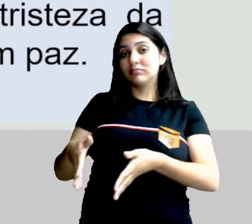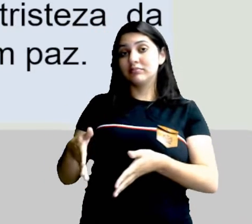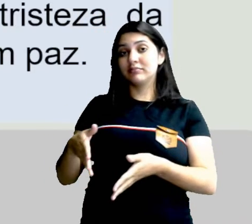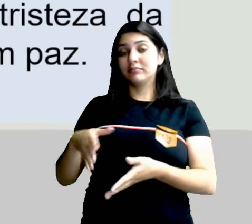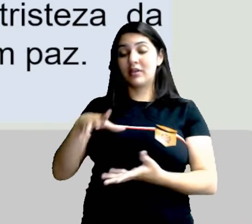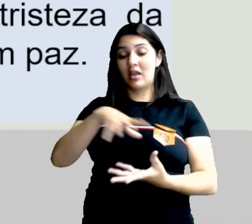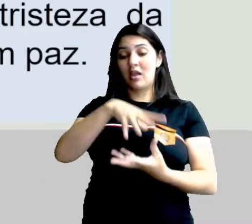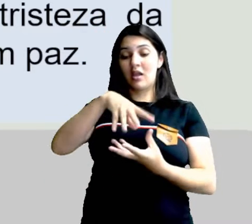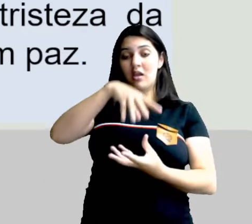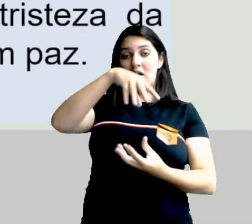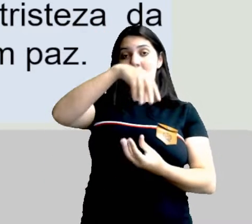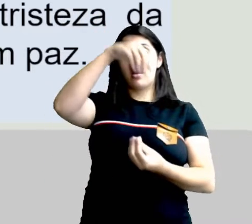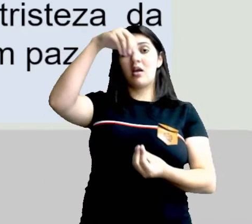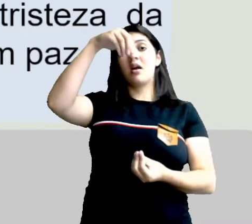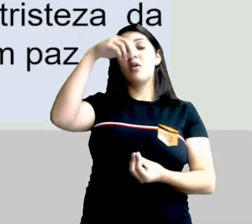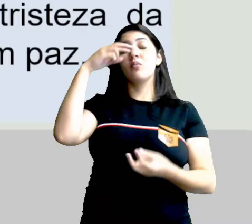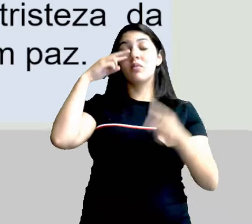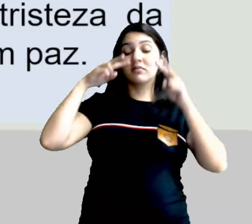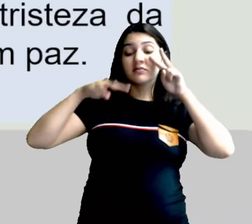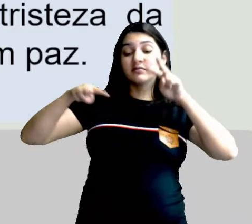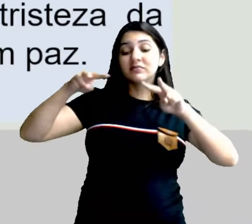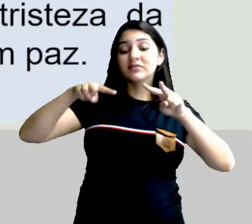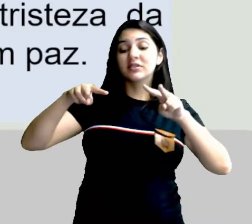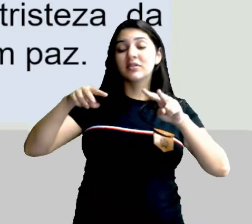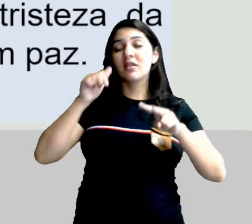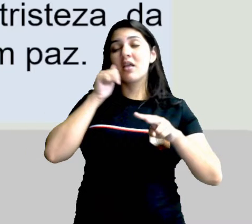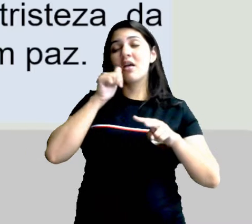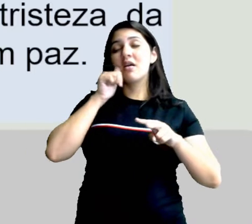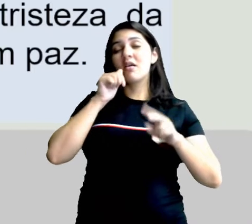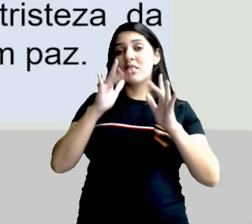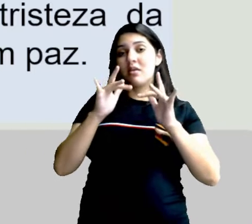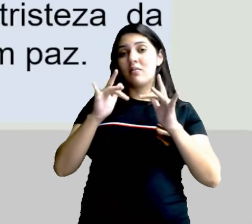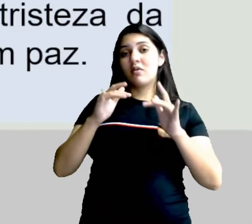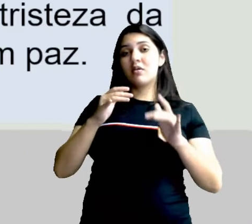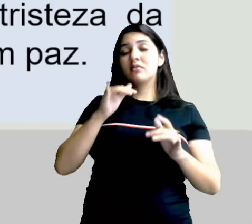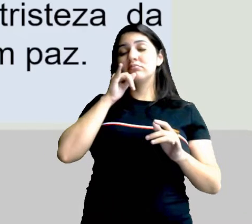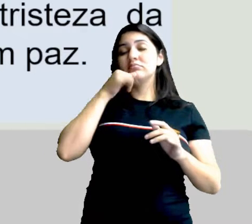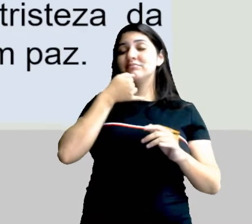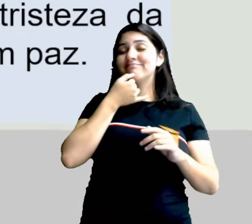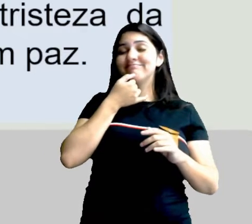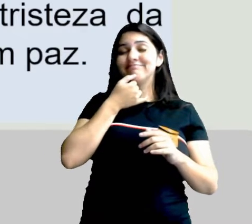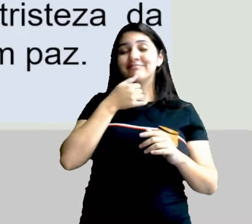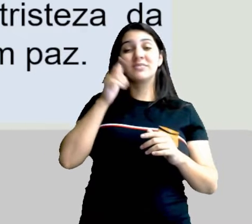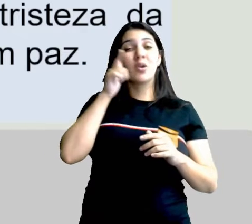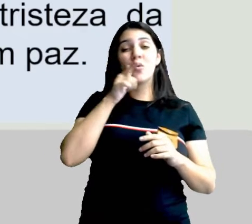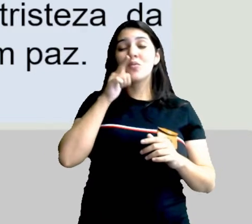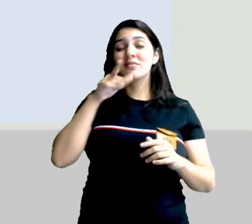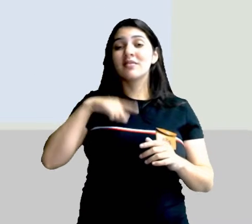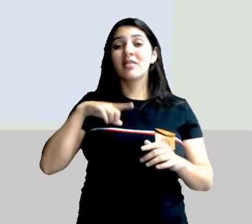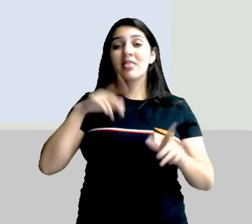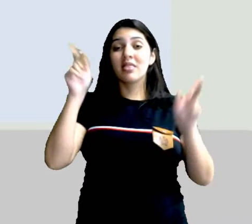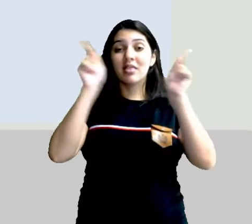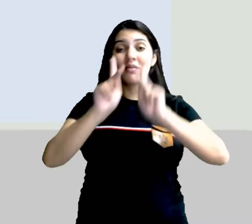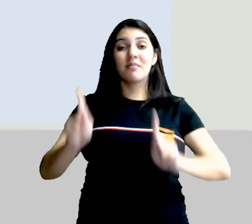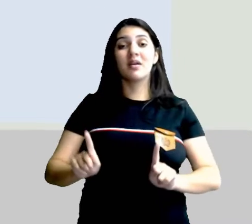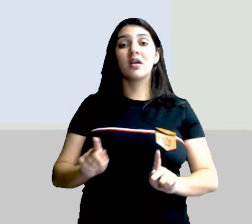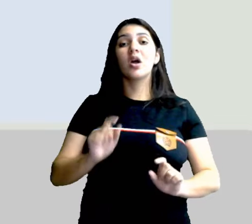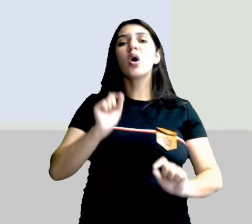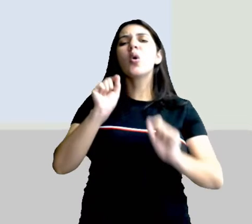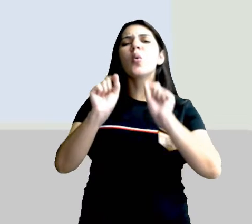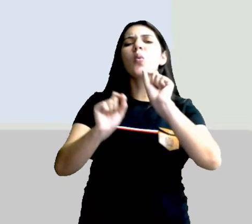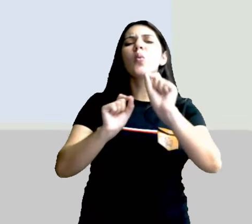de Catuboré, vendo a tristeza da namorada, não conseguia ficar em paz. O que será que ele